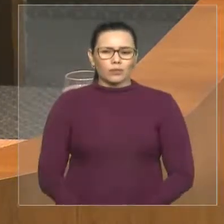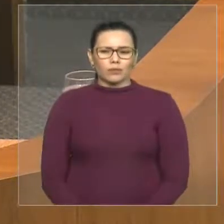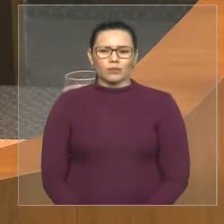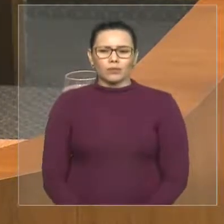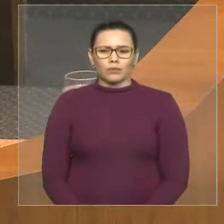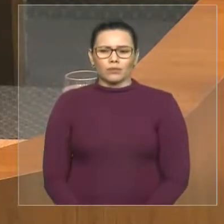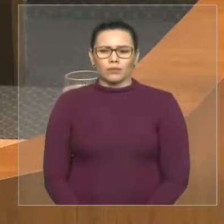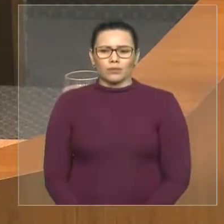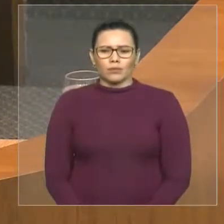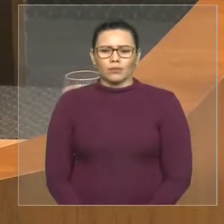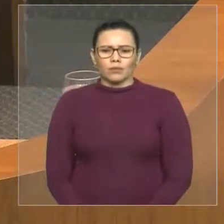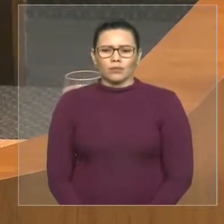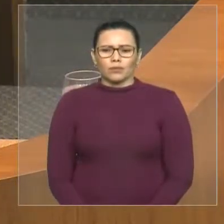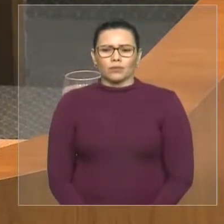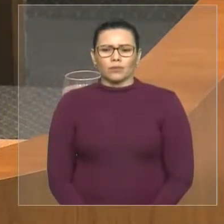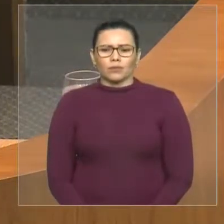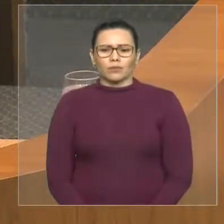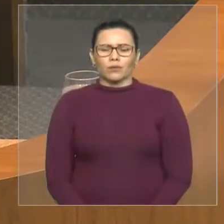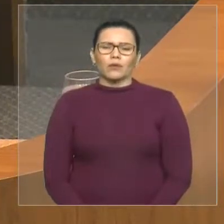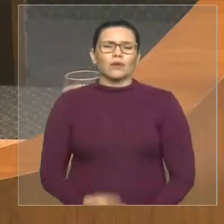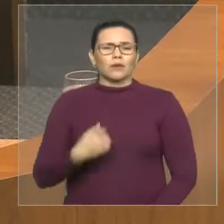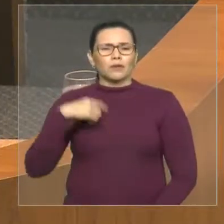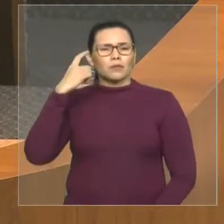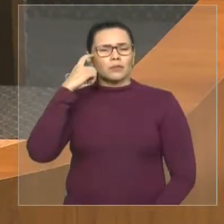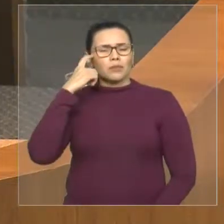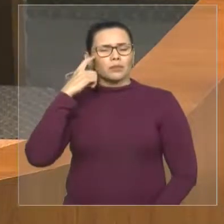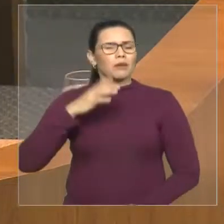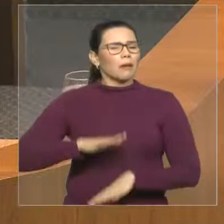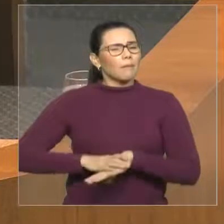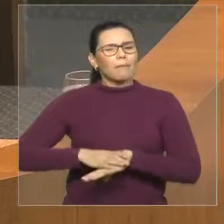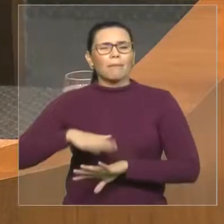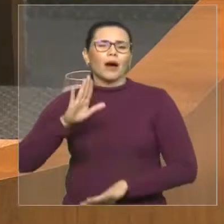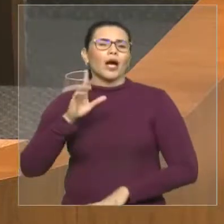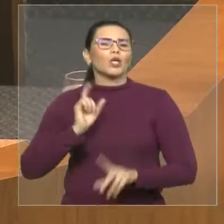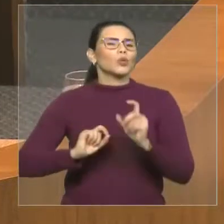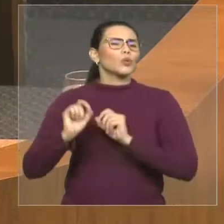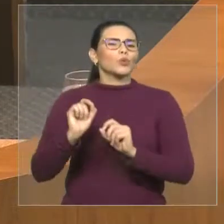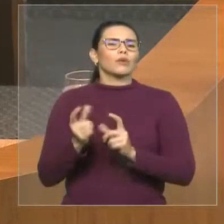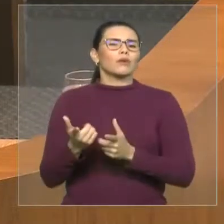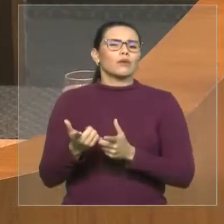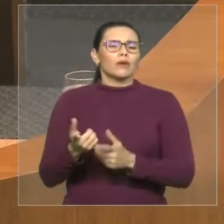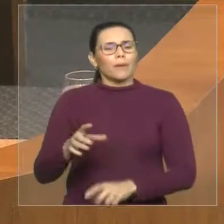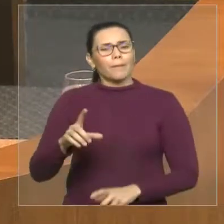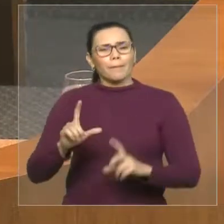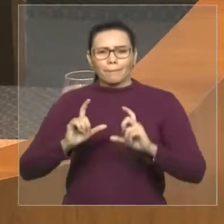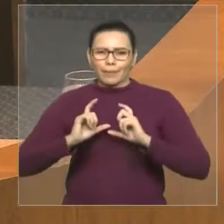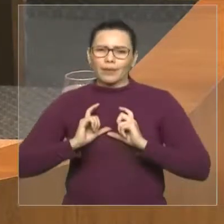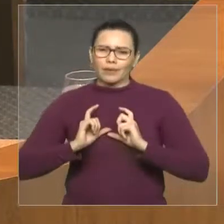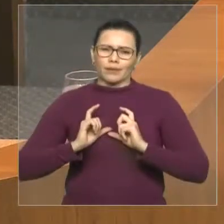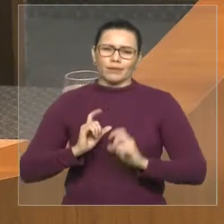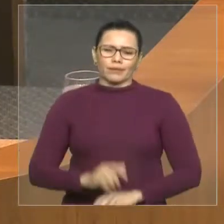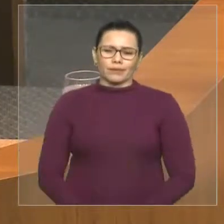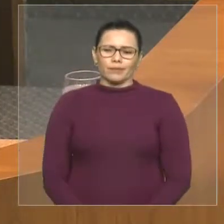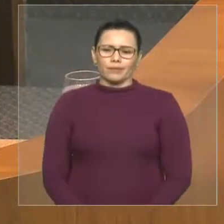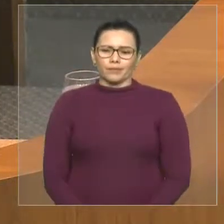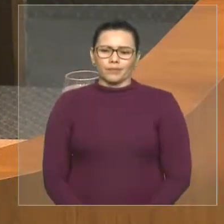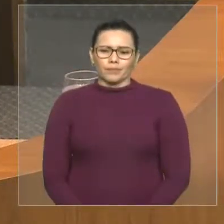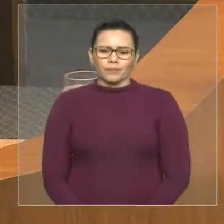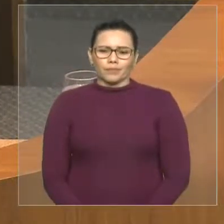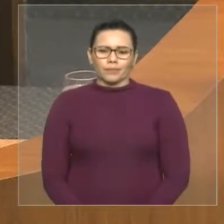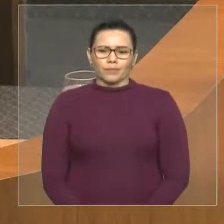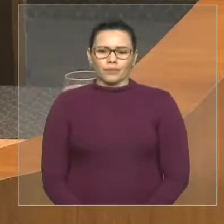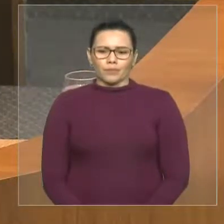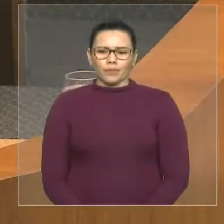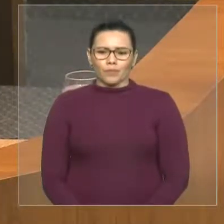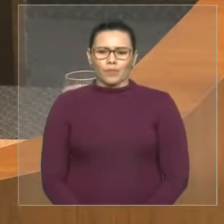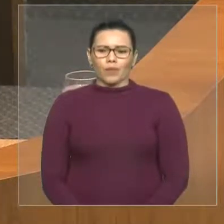garantir, vai muito além das medalhas. Esses atletas que hoje nós reconhecemos o